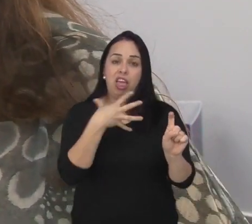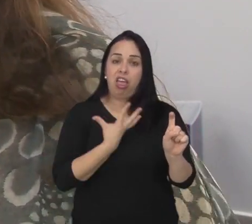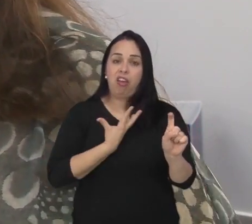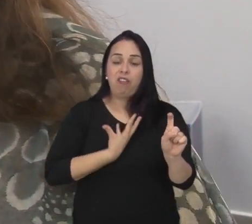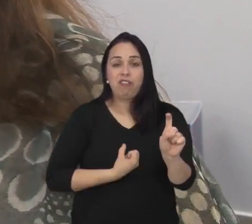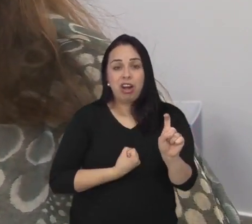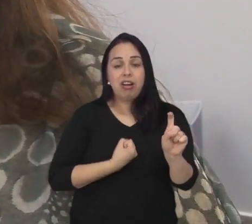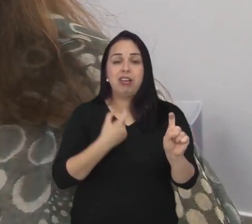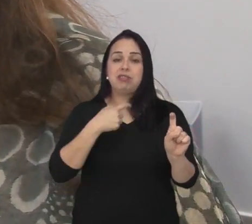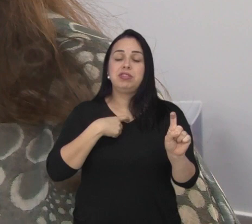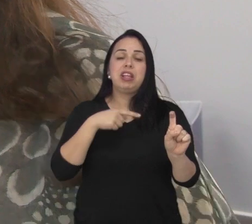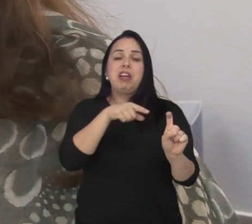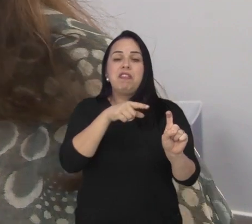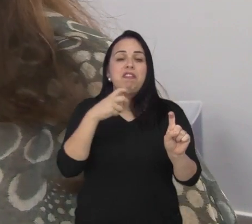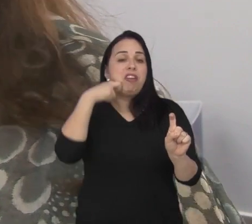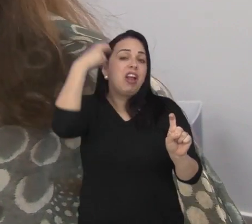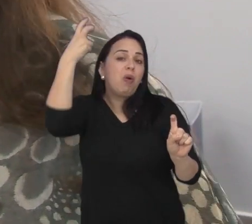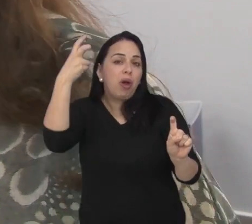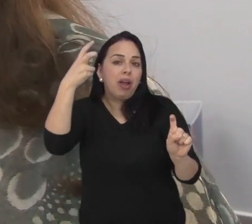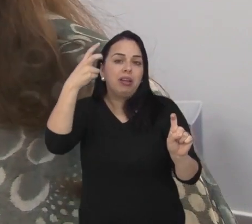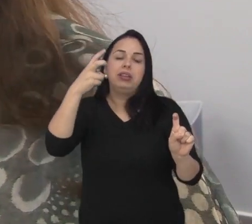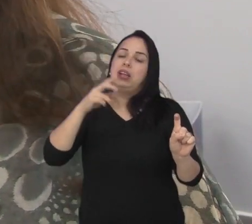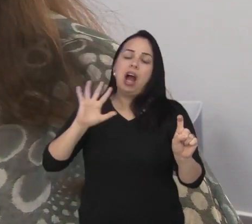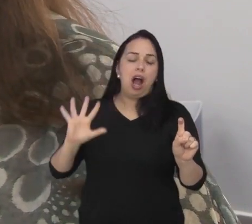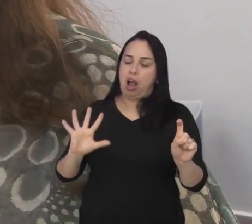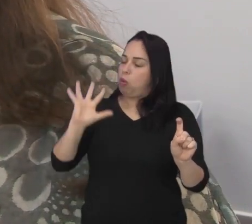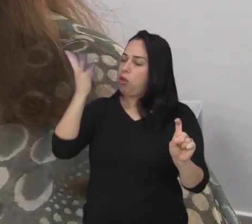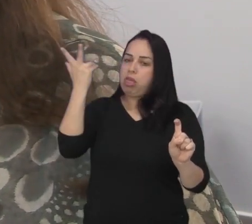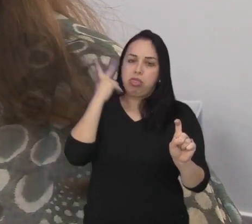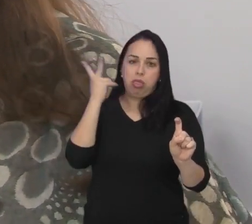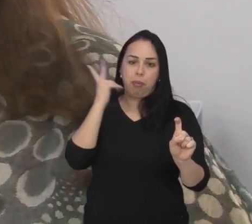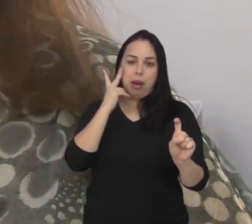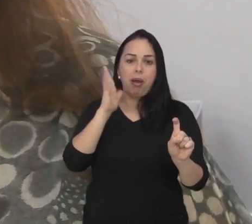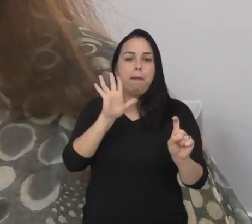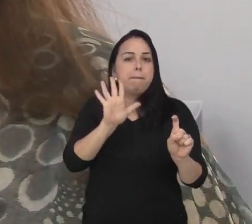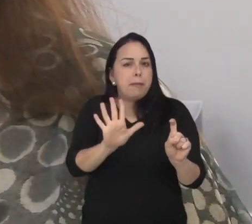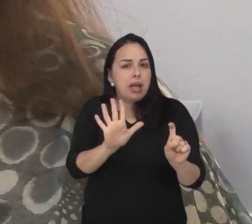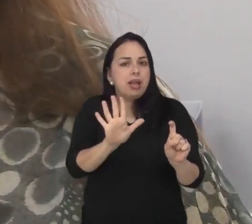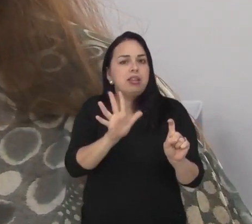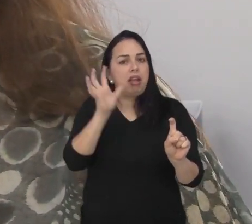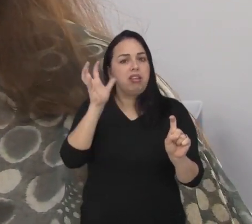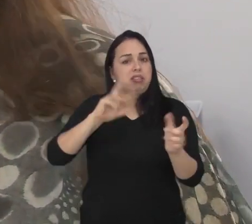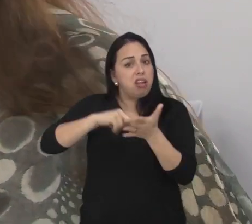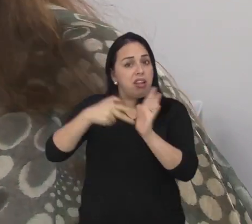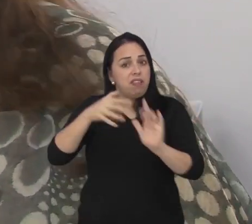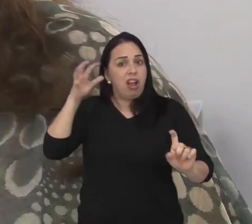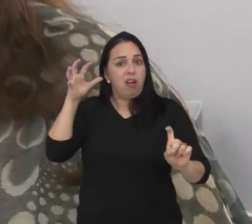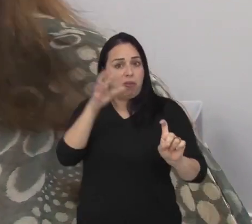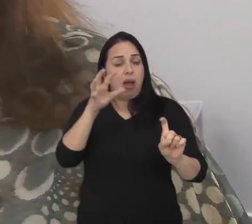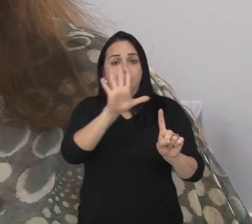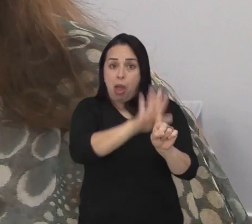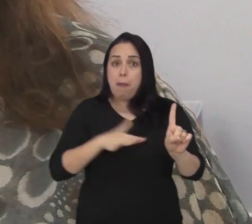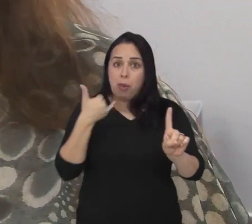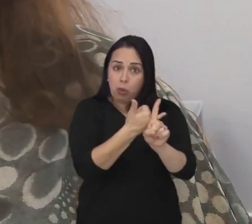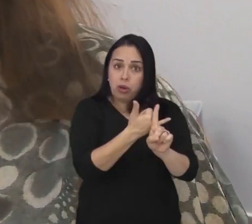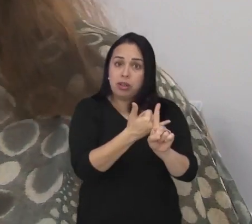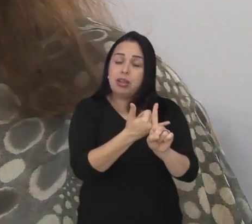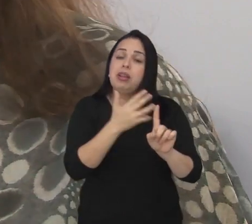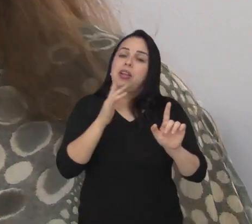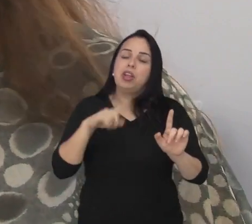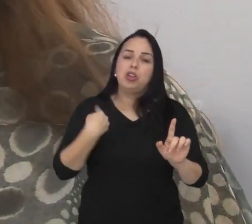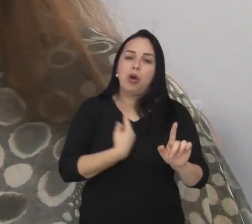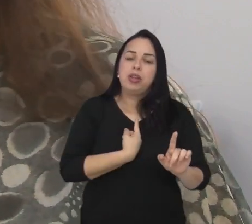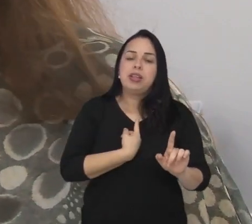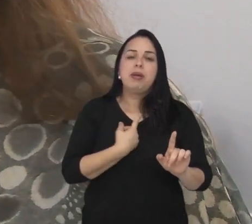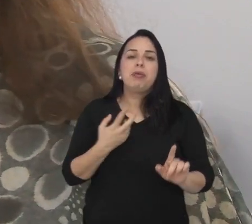se sentem diminuídas, se sentem humilhadas, envergonhadas por aquele apelido. Isso é muito recorrente, mas isso acaba sendo um assédio. O